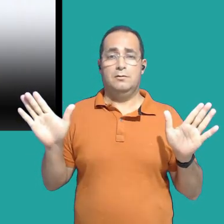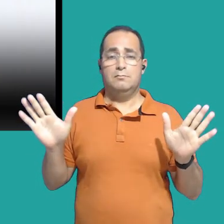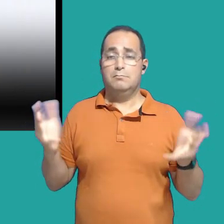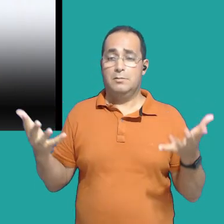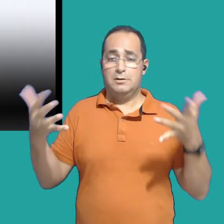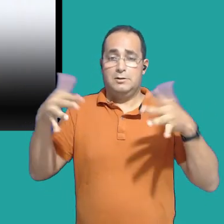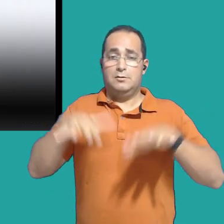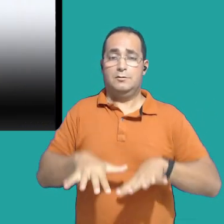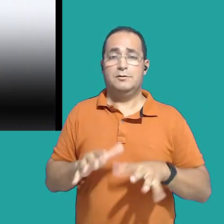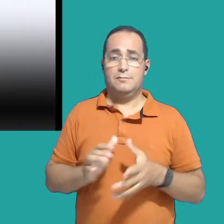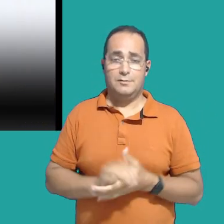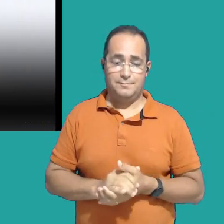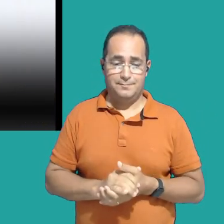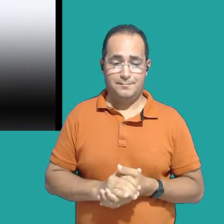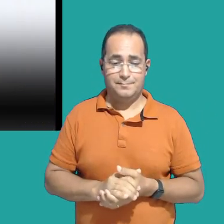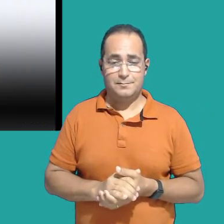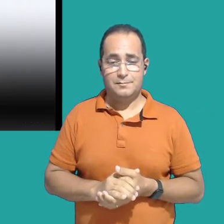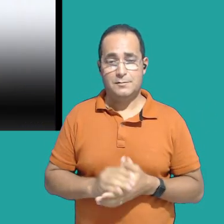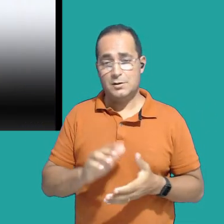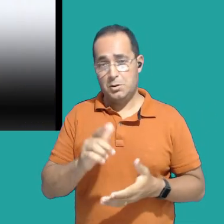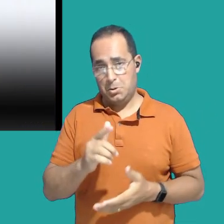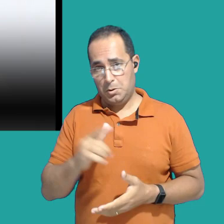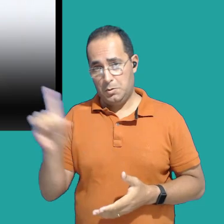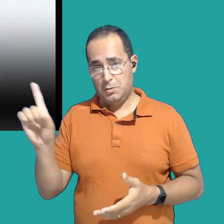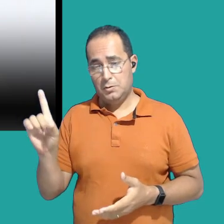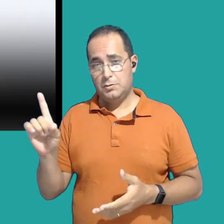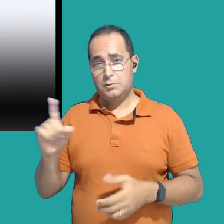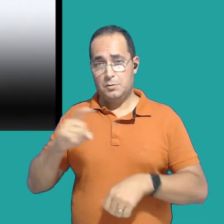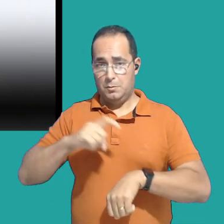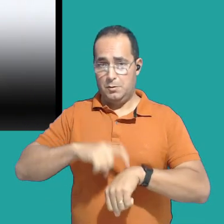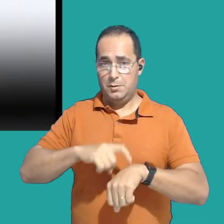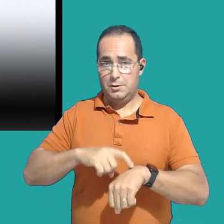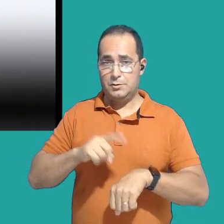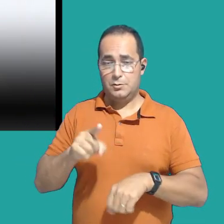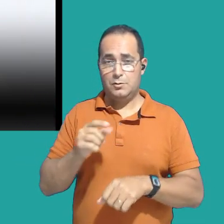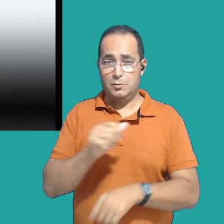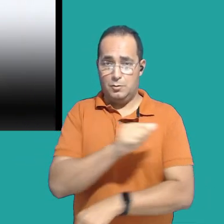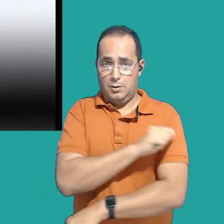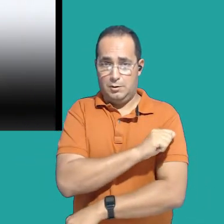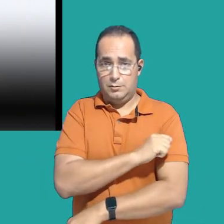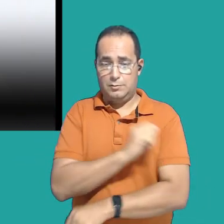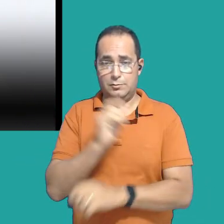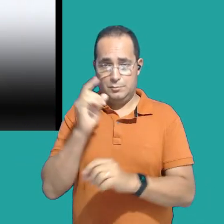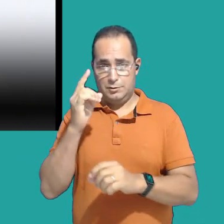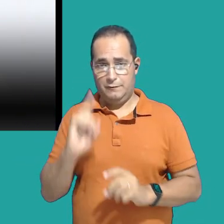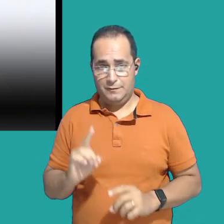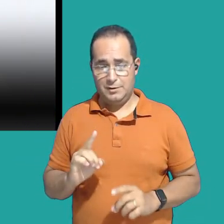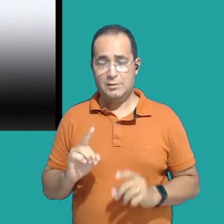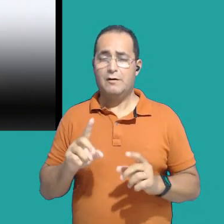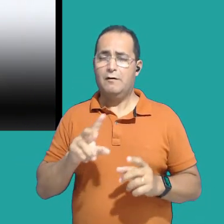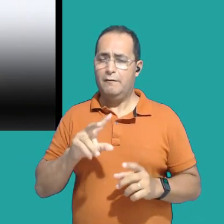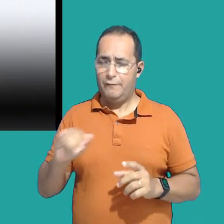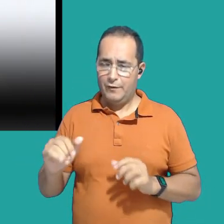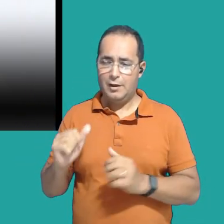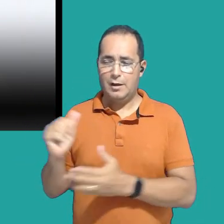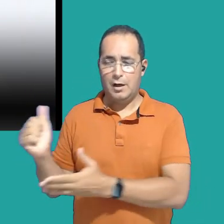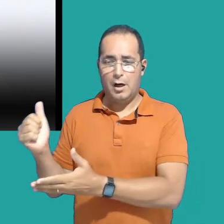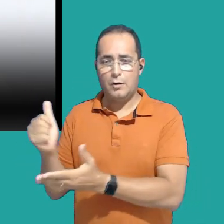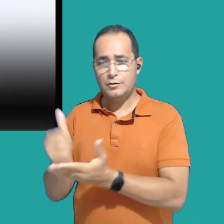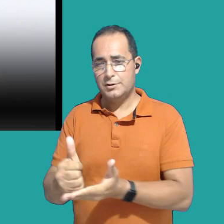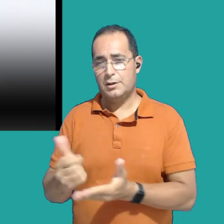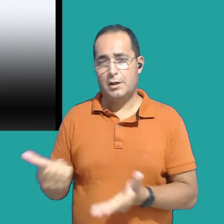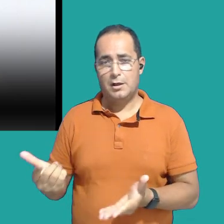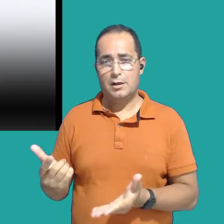mais inclusiva. Isso. Em outro momento, o estudante com deficiência ele vai precisar, sim,